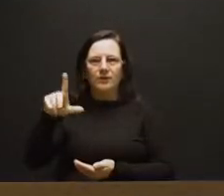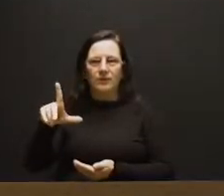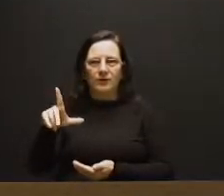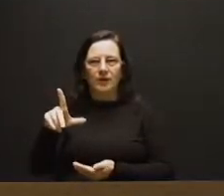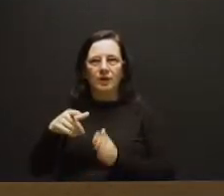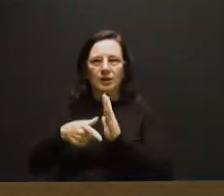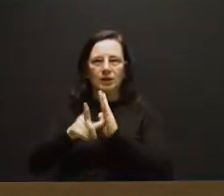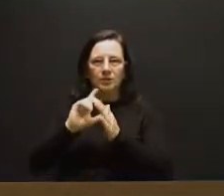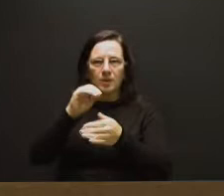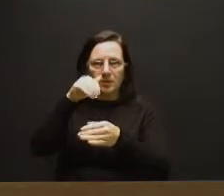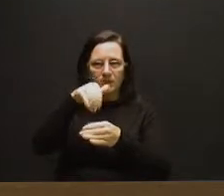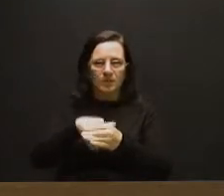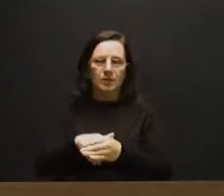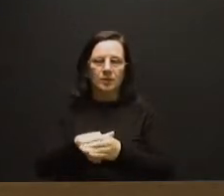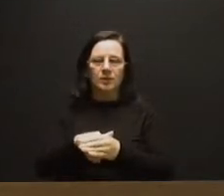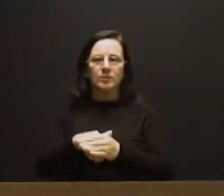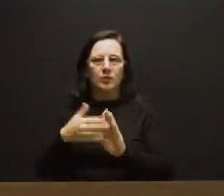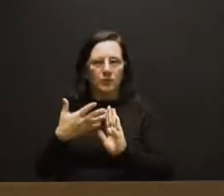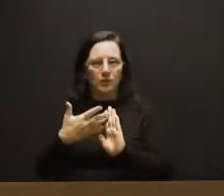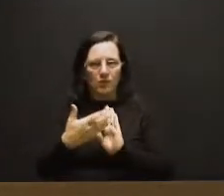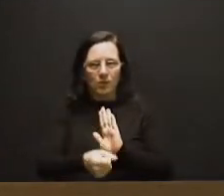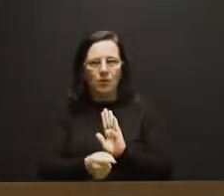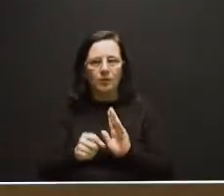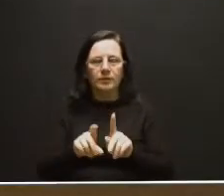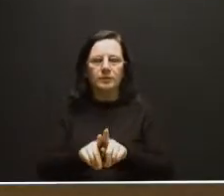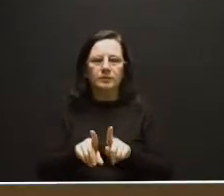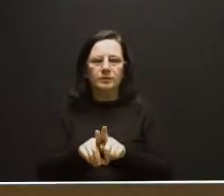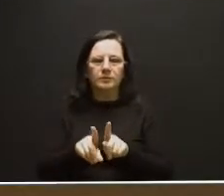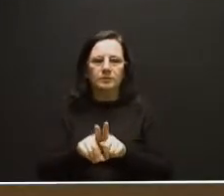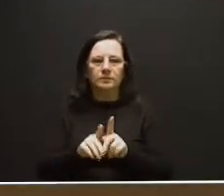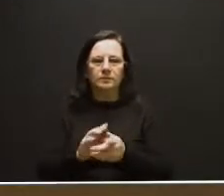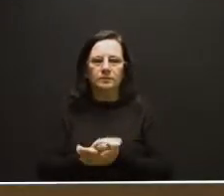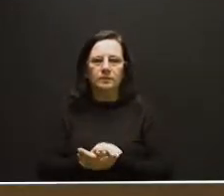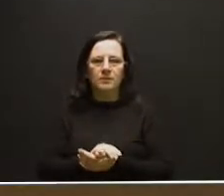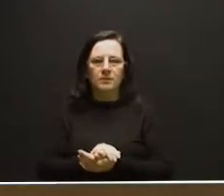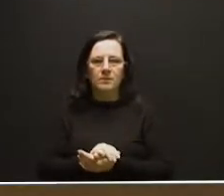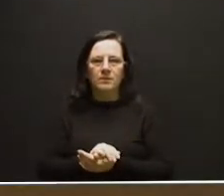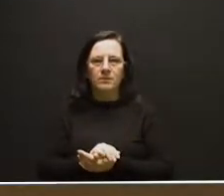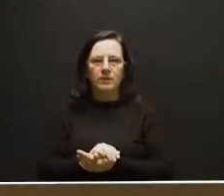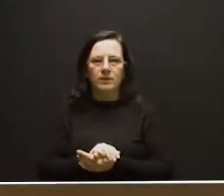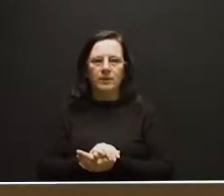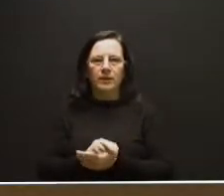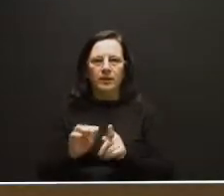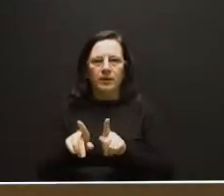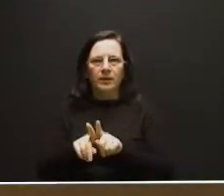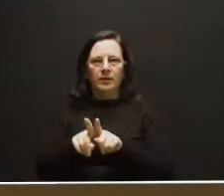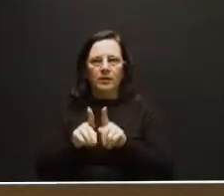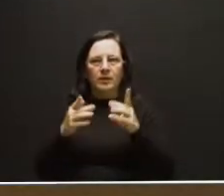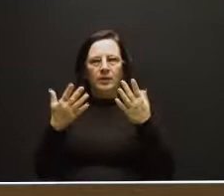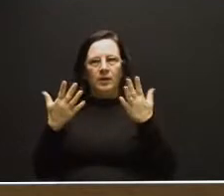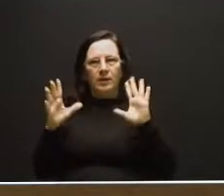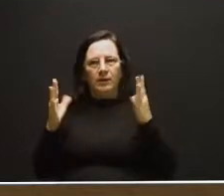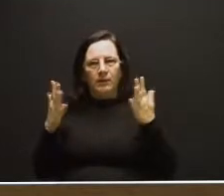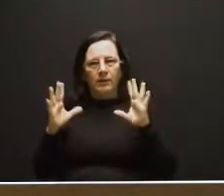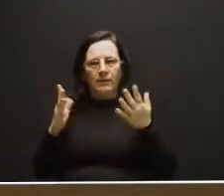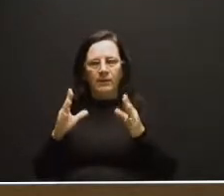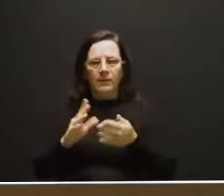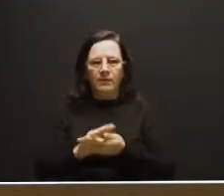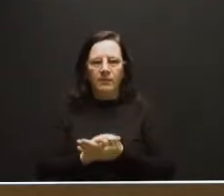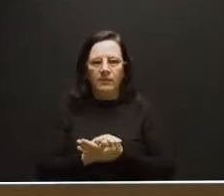meu voto favorável à sua propositura e parabenizavam as excelências